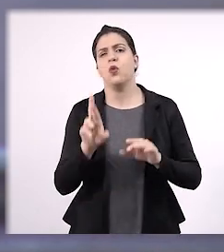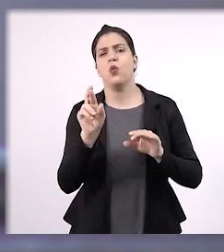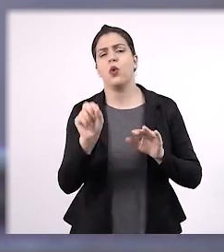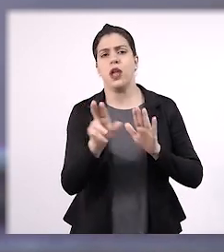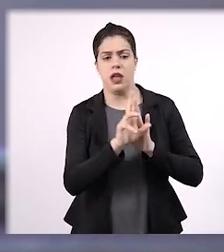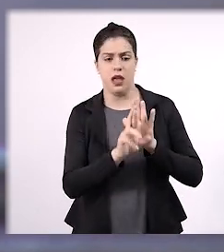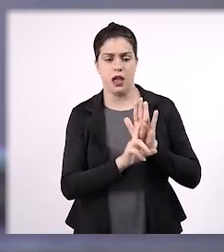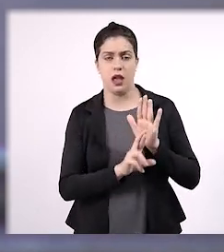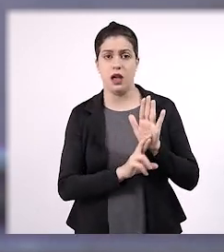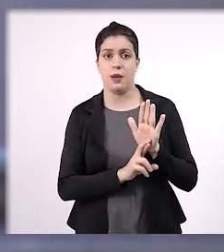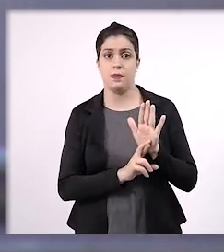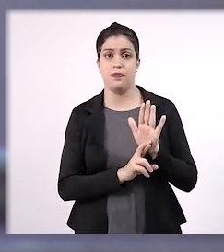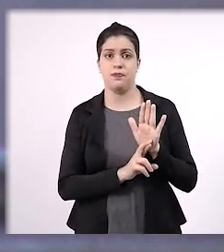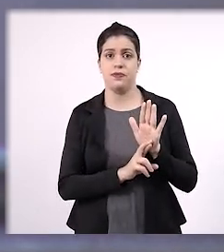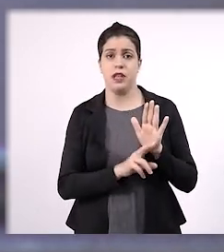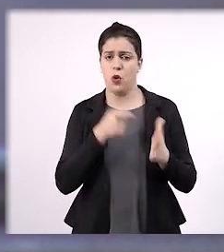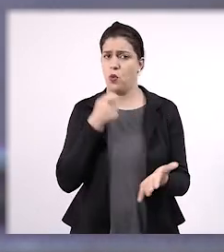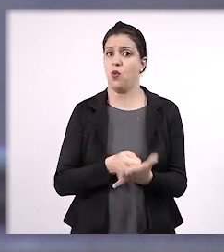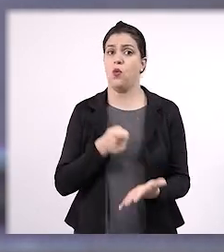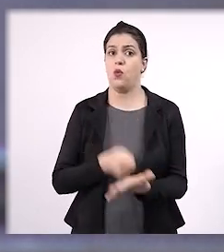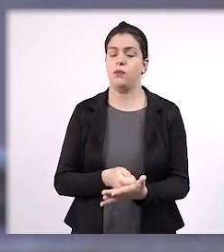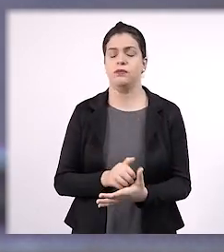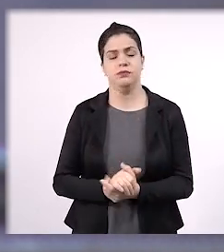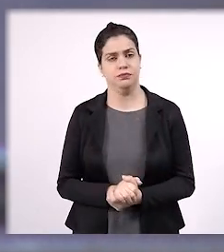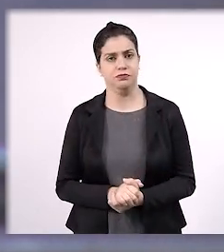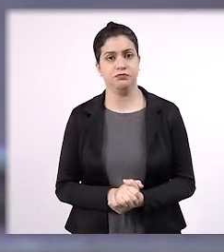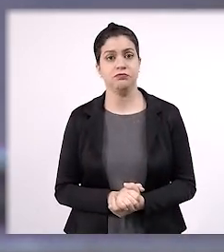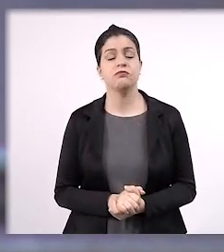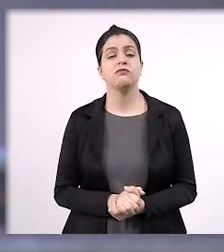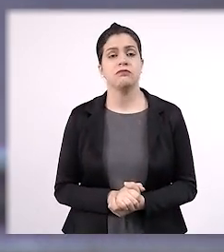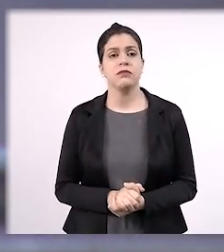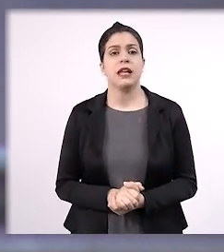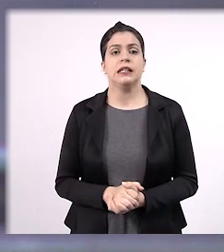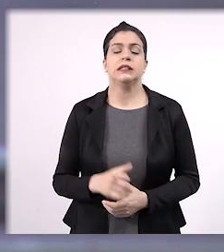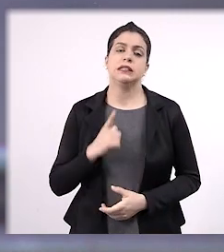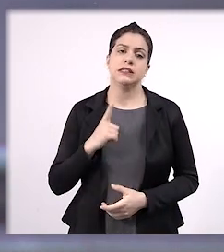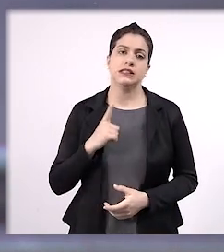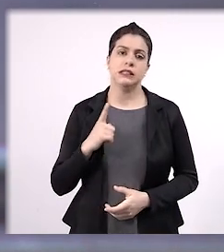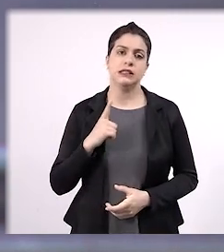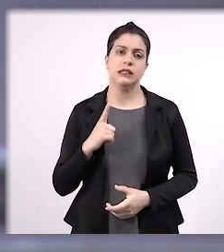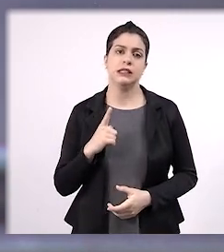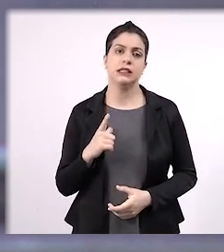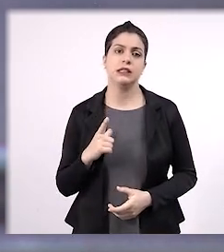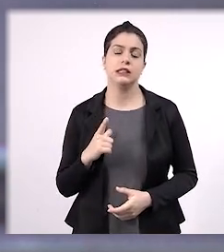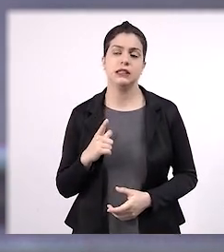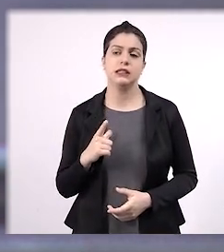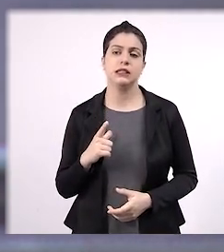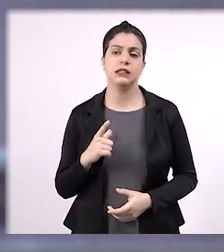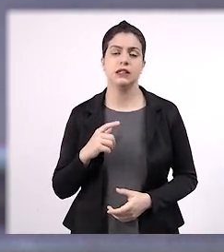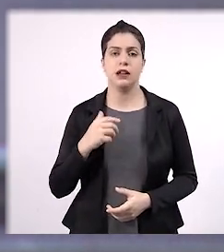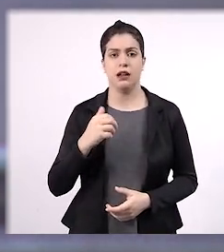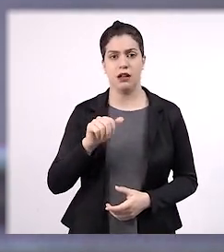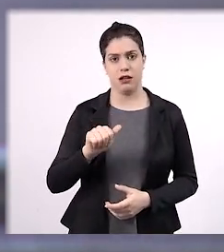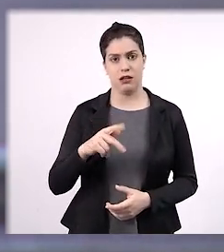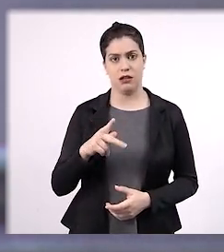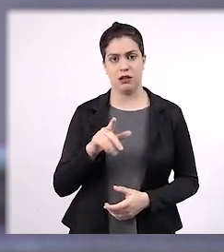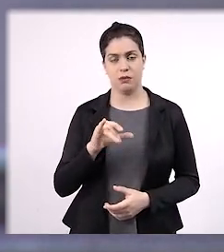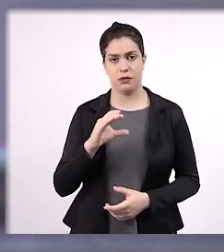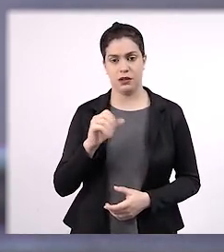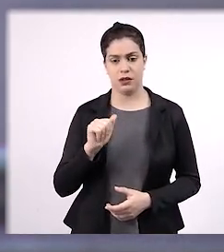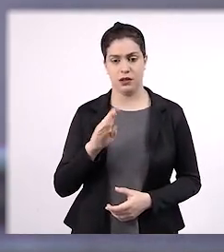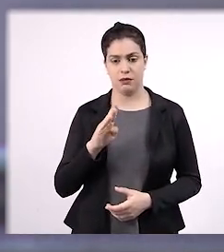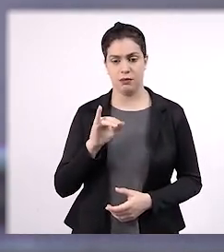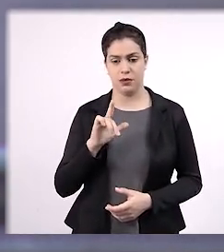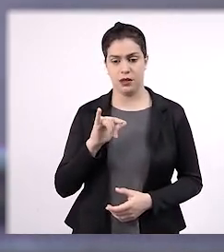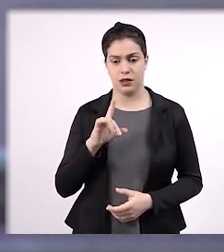norma cogente, o que isso quer dizer? É uma norma, é uma norma obrigatória. Logo,